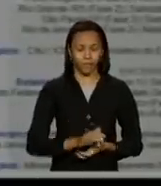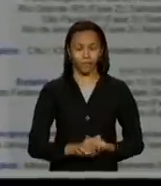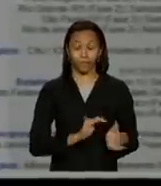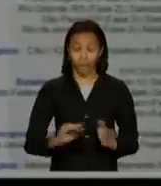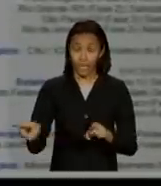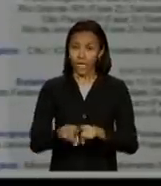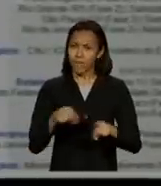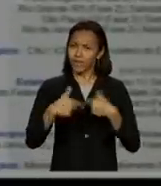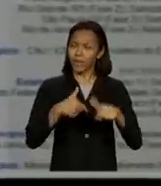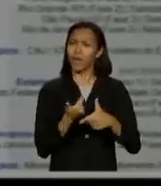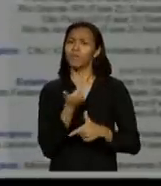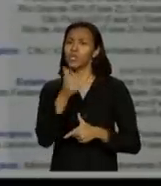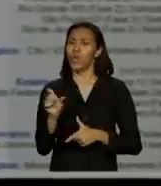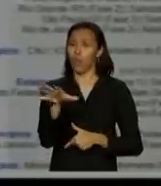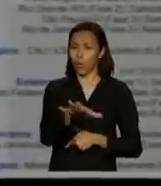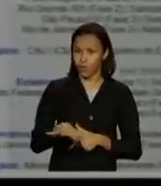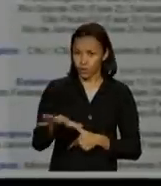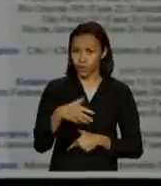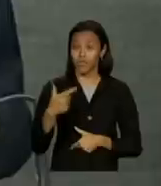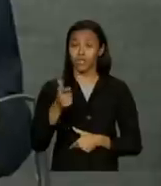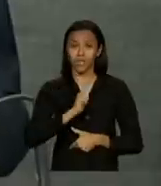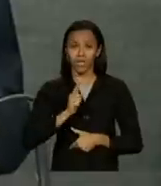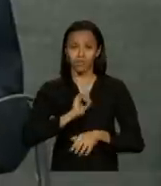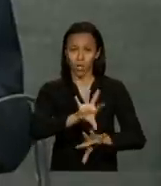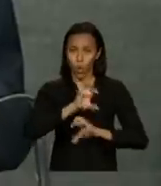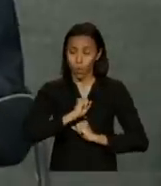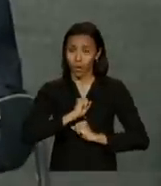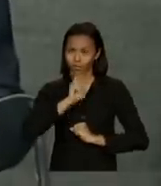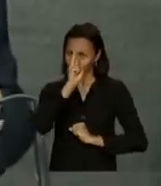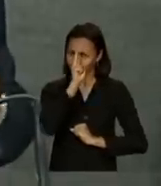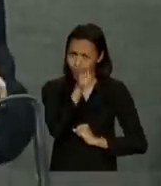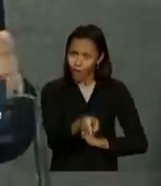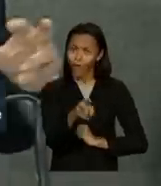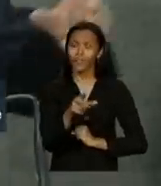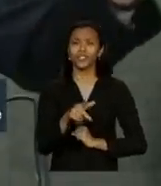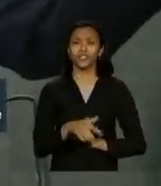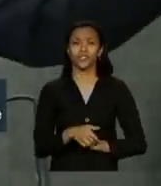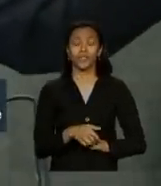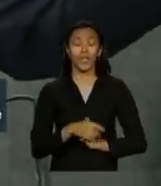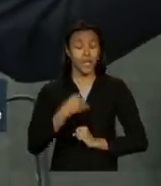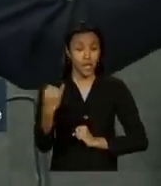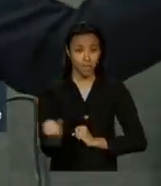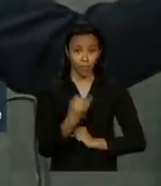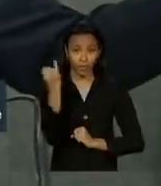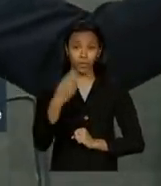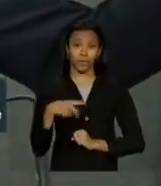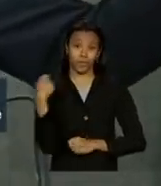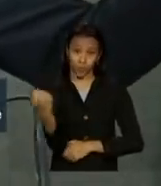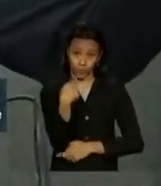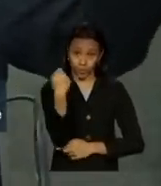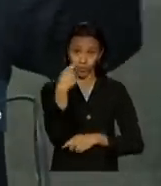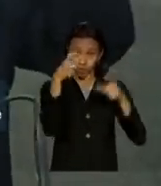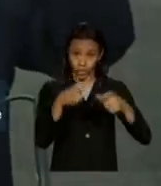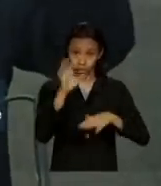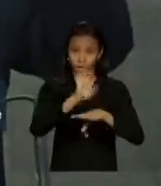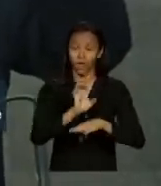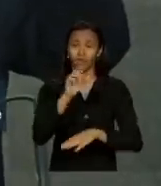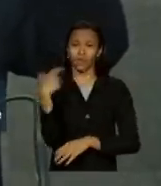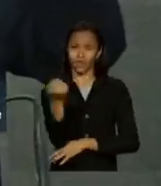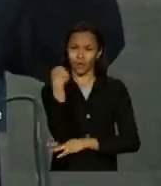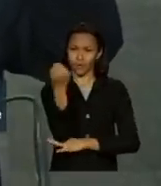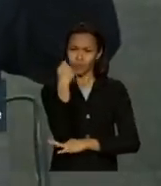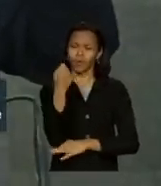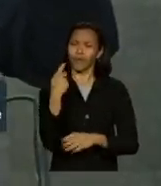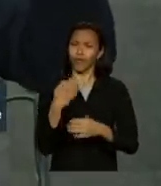outros mas realmente ter incorporado fortemente né é muito importante por exemplo o Rio Grande do Sul né nós conseguimos uma